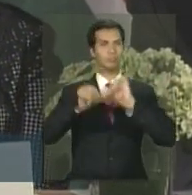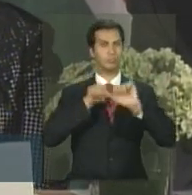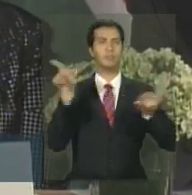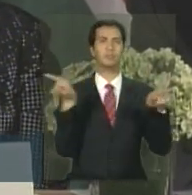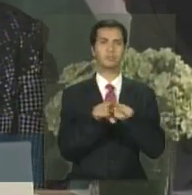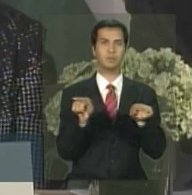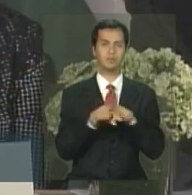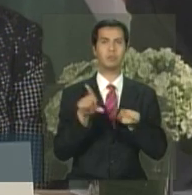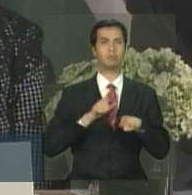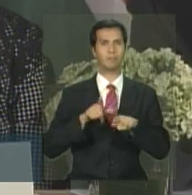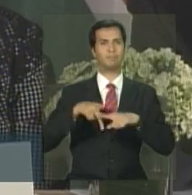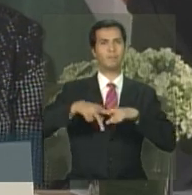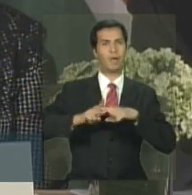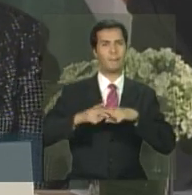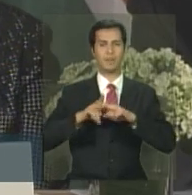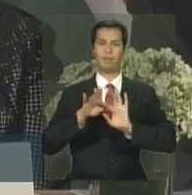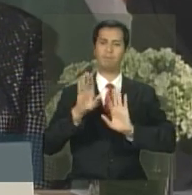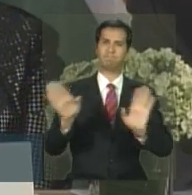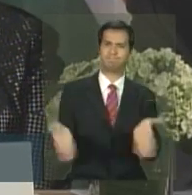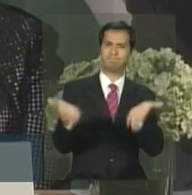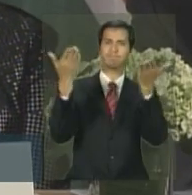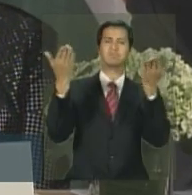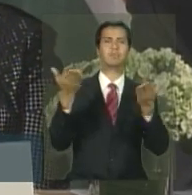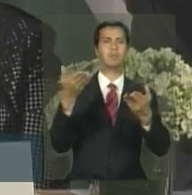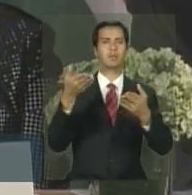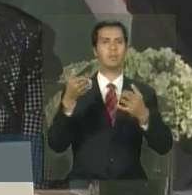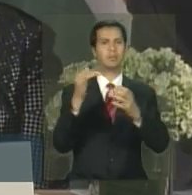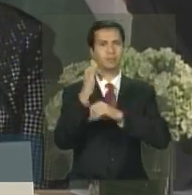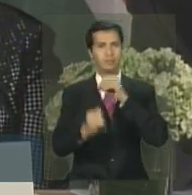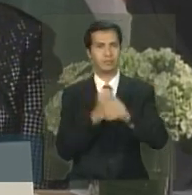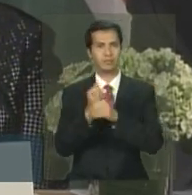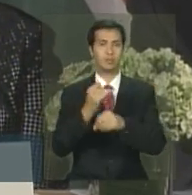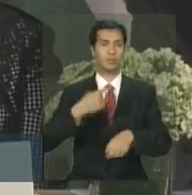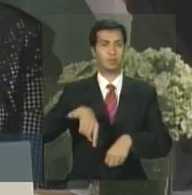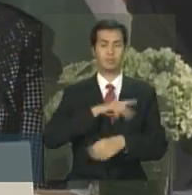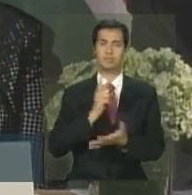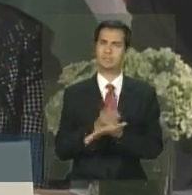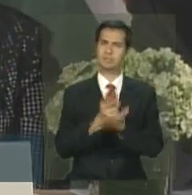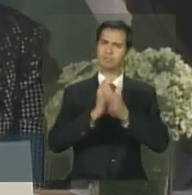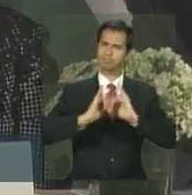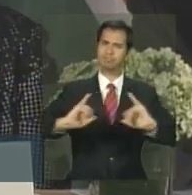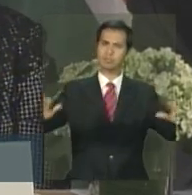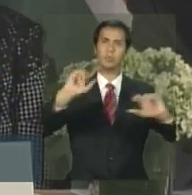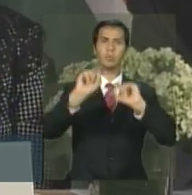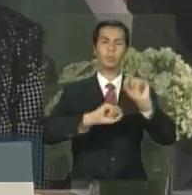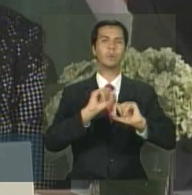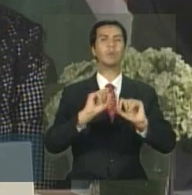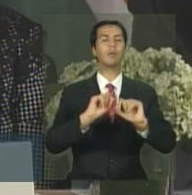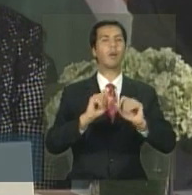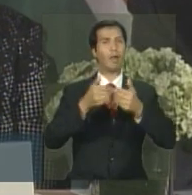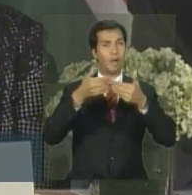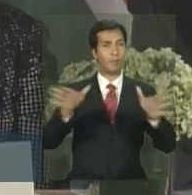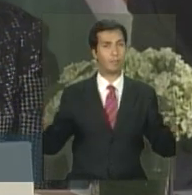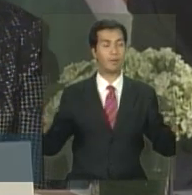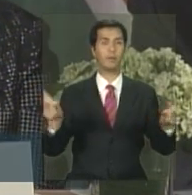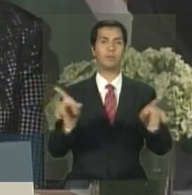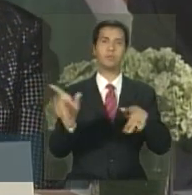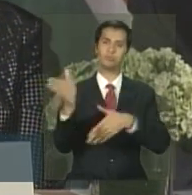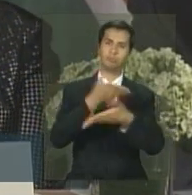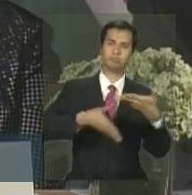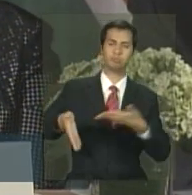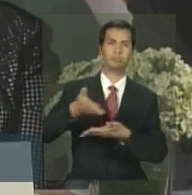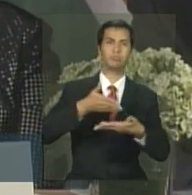eletrônico, difundindo o uso de padrões abertos e interoperáveis e desenvolvendo